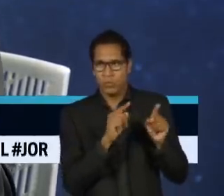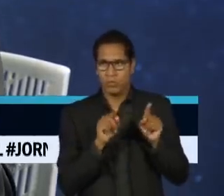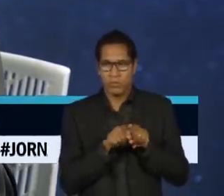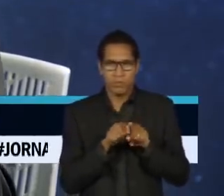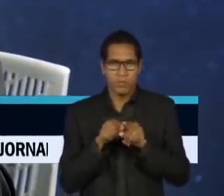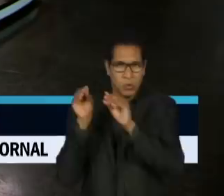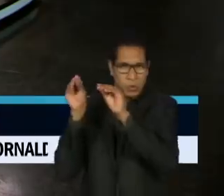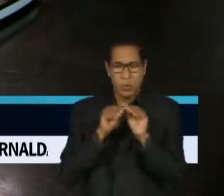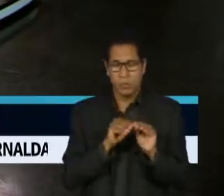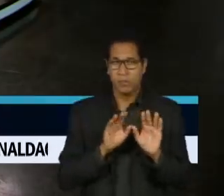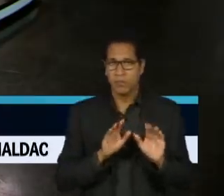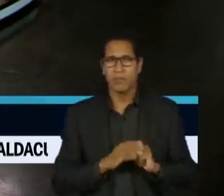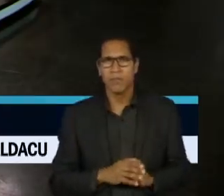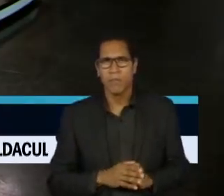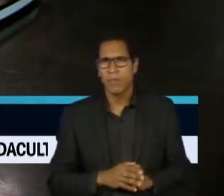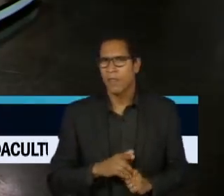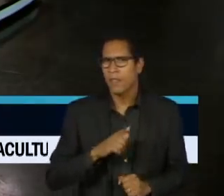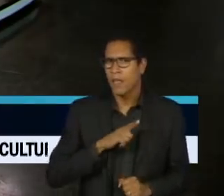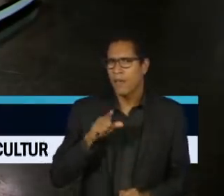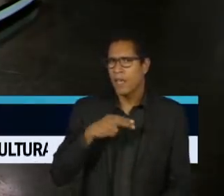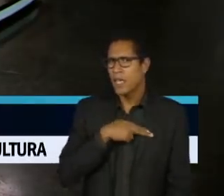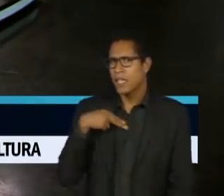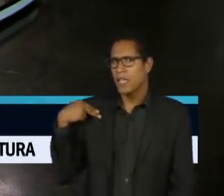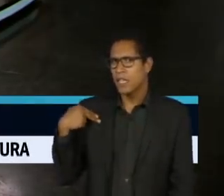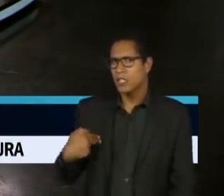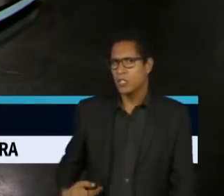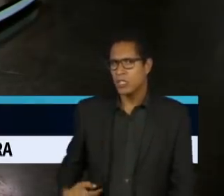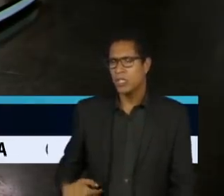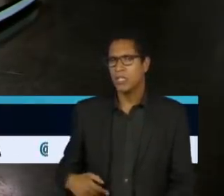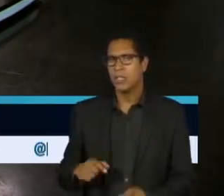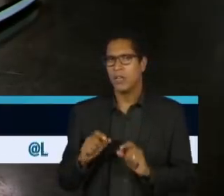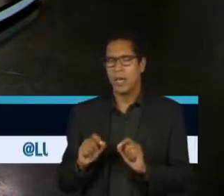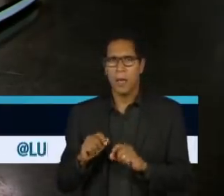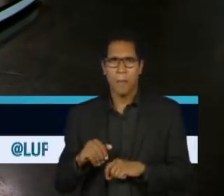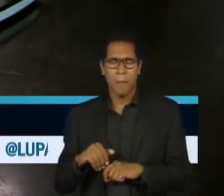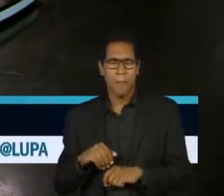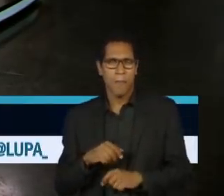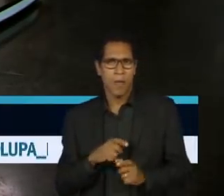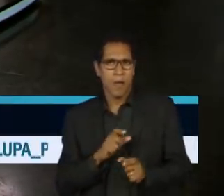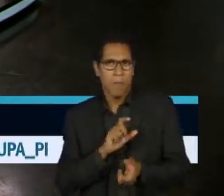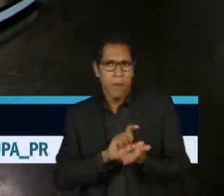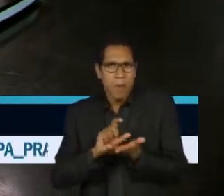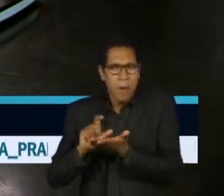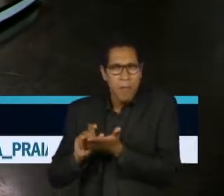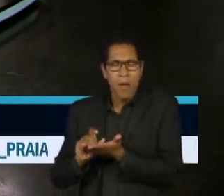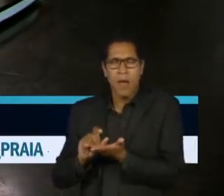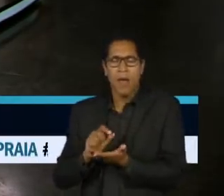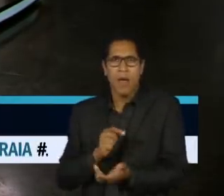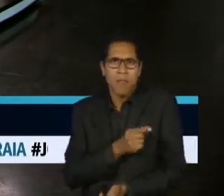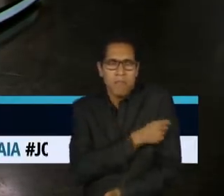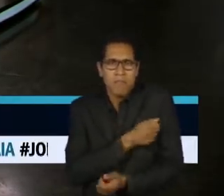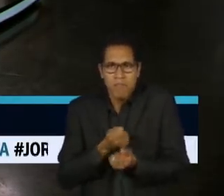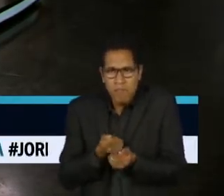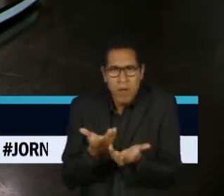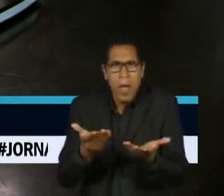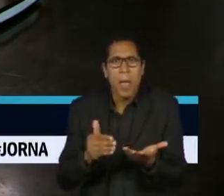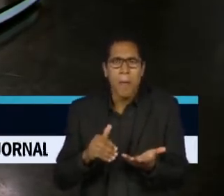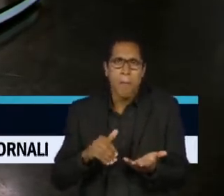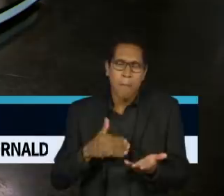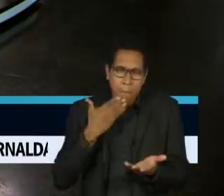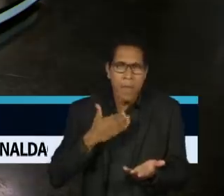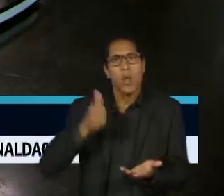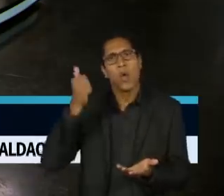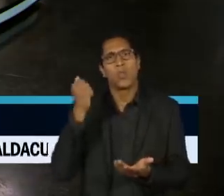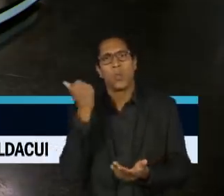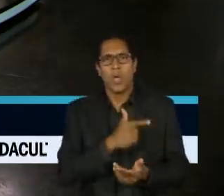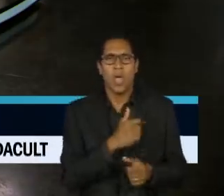mais barato, talvez, do que erguer muros, do que afugentar pessoas, que tem, inclusive, também isso um custo em vidas,